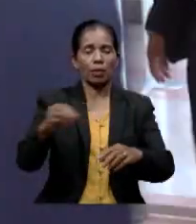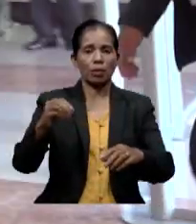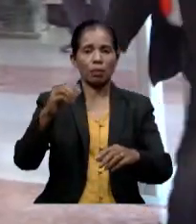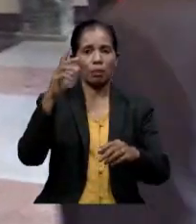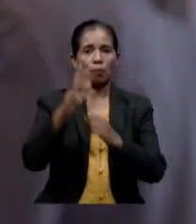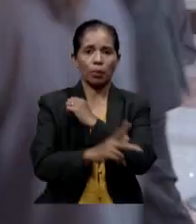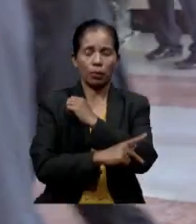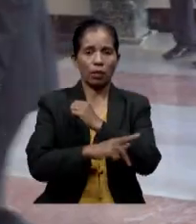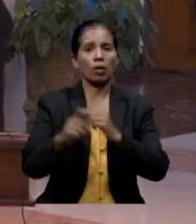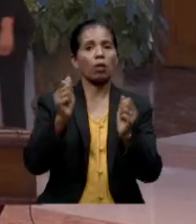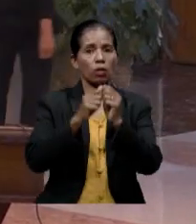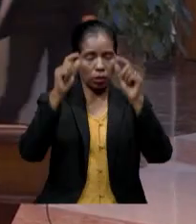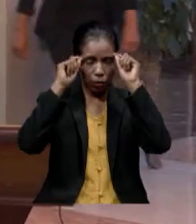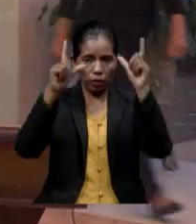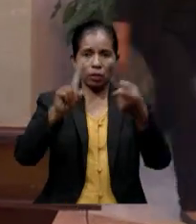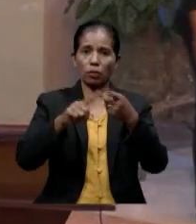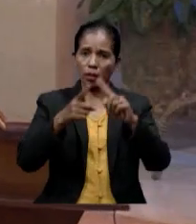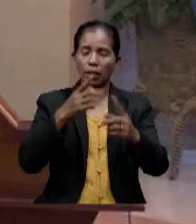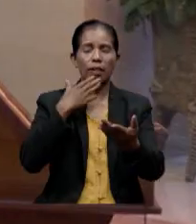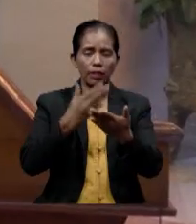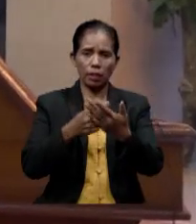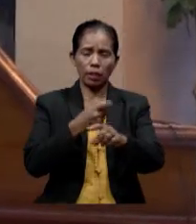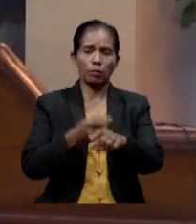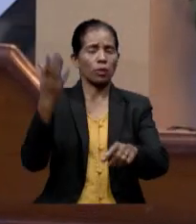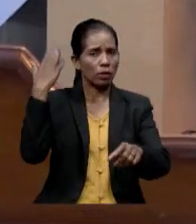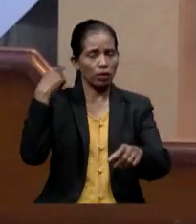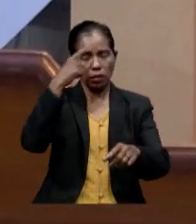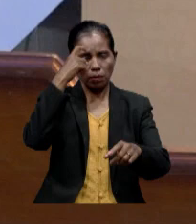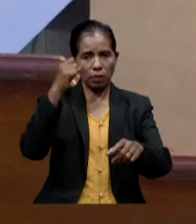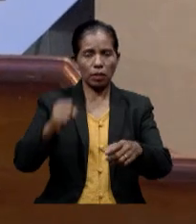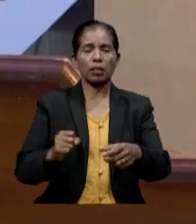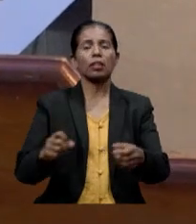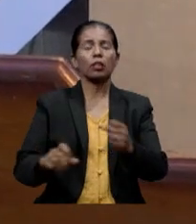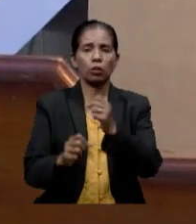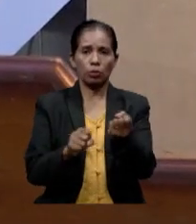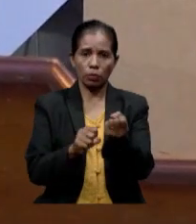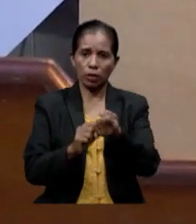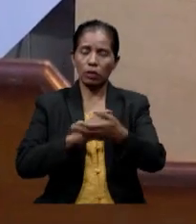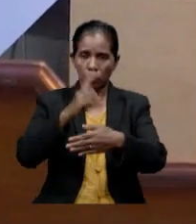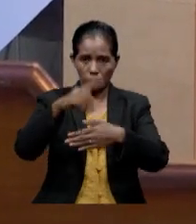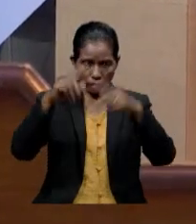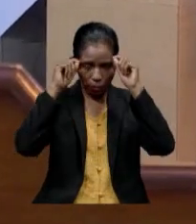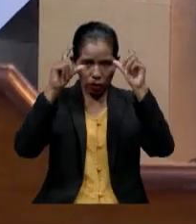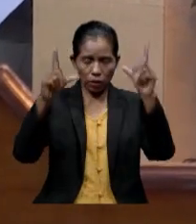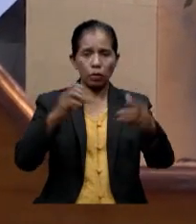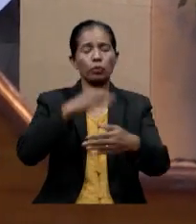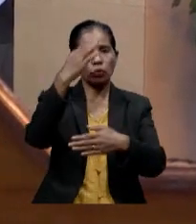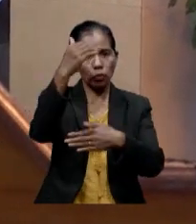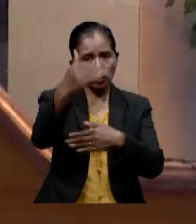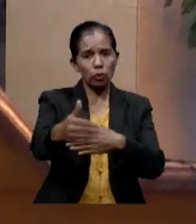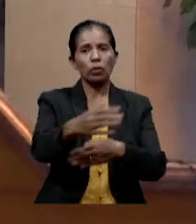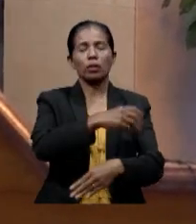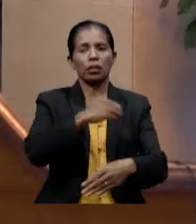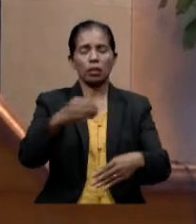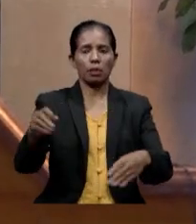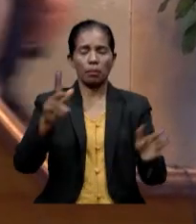cujo tempo o look, também né, Portugal pronto apoia desenvolvimento Timor-Leste né, e a futuro, inclui plano no política